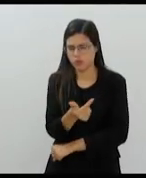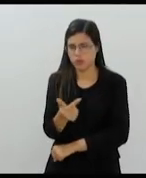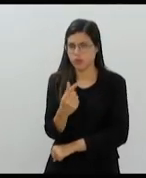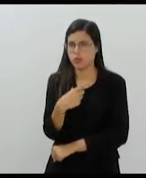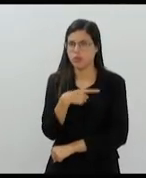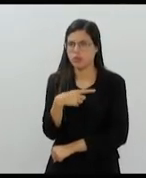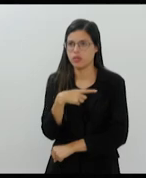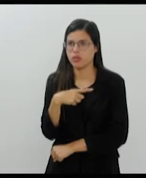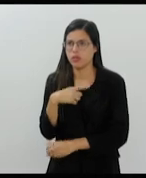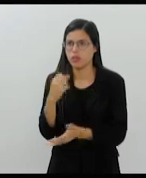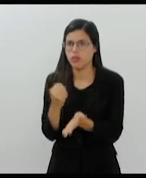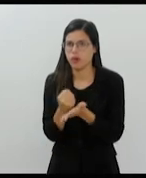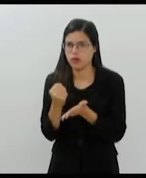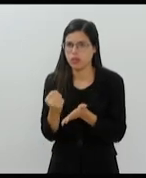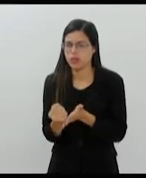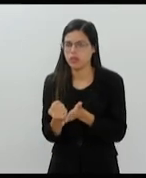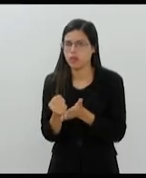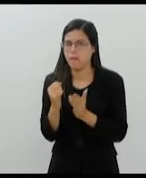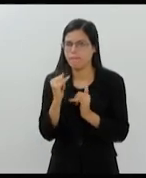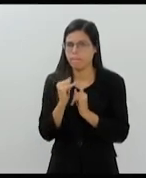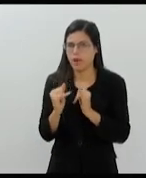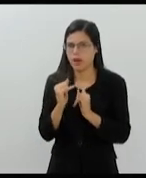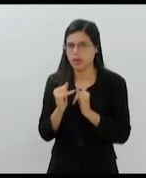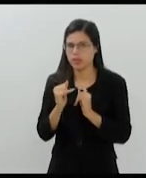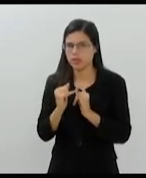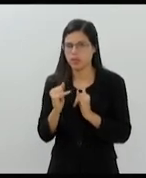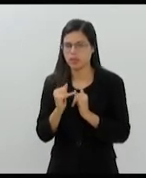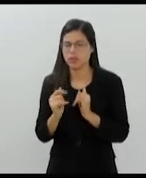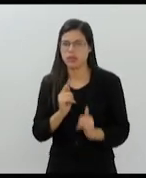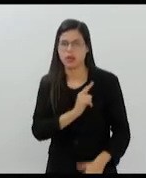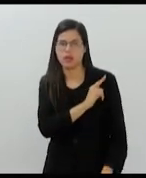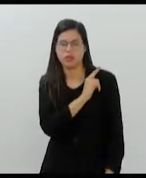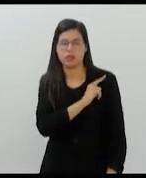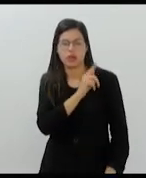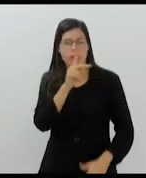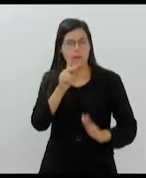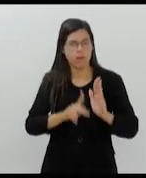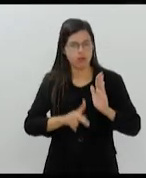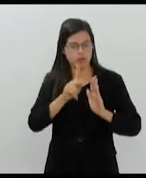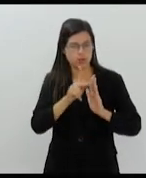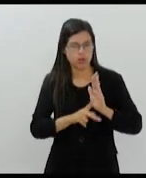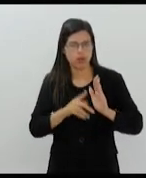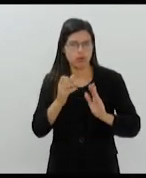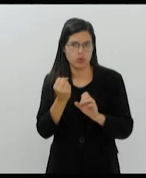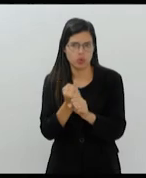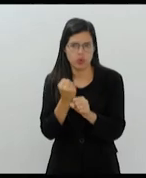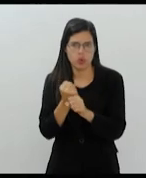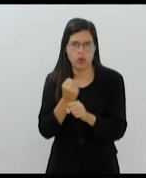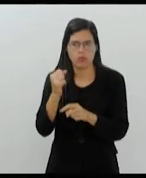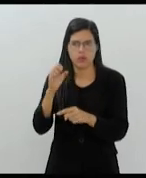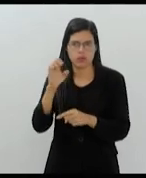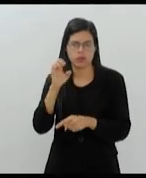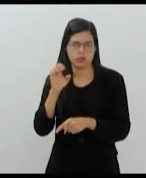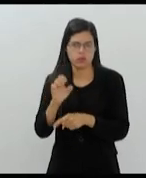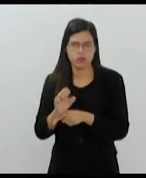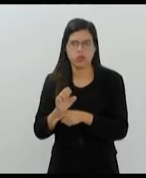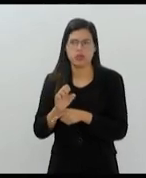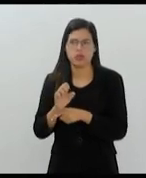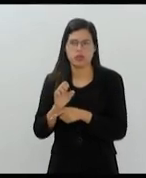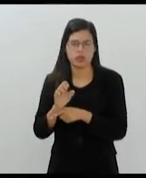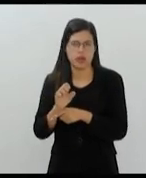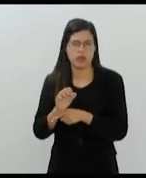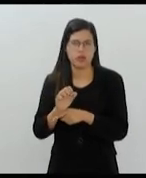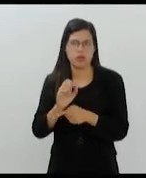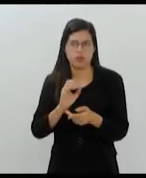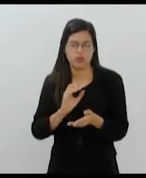uma contratação similar para gerenciar projetos e obras do Estado financiados